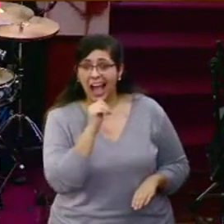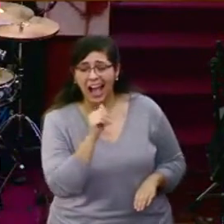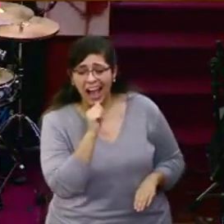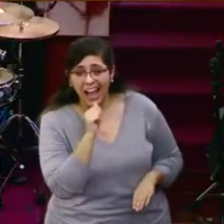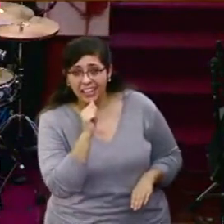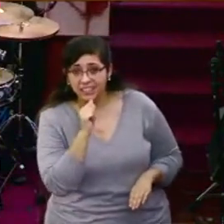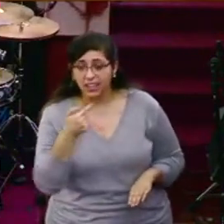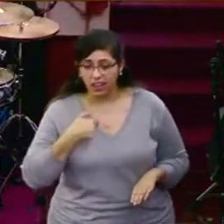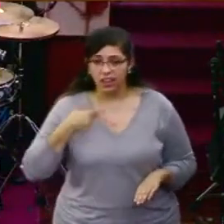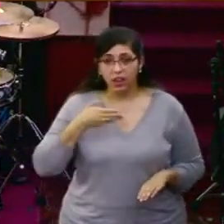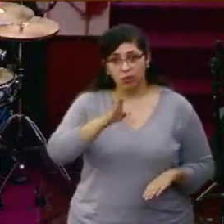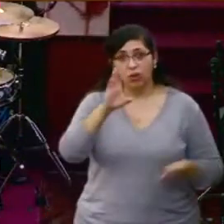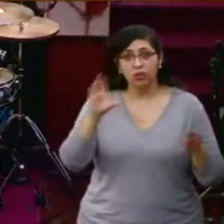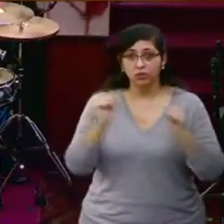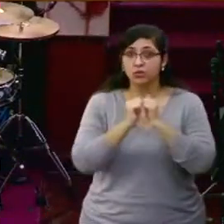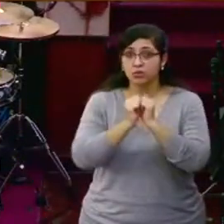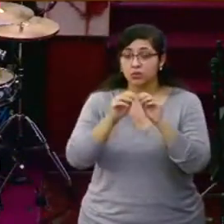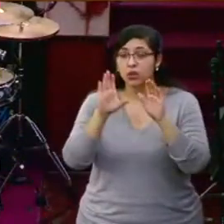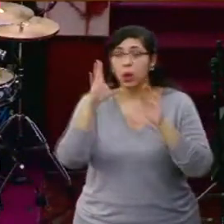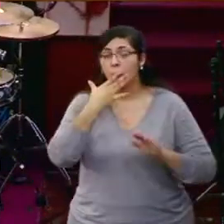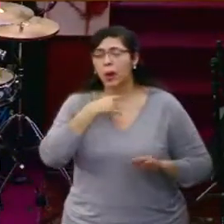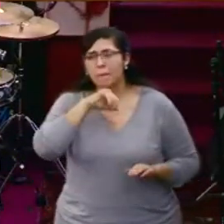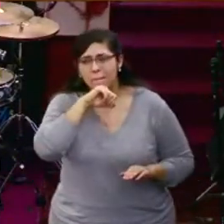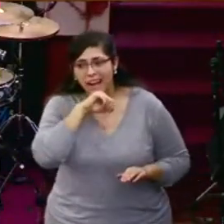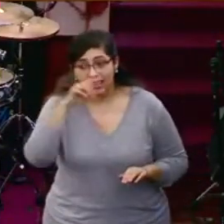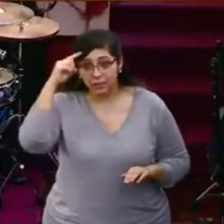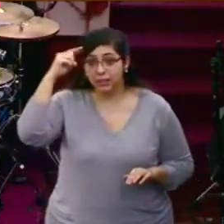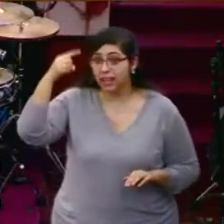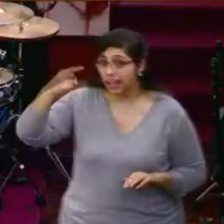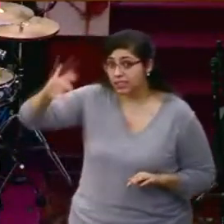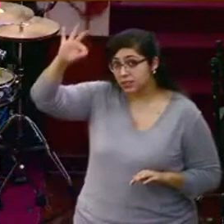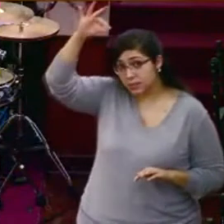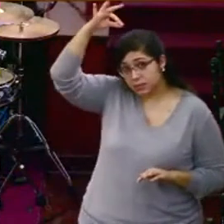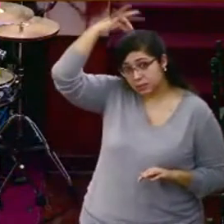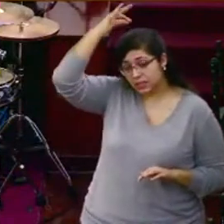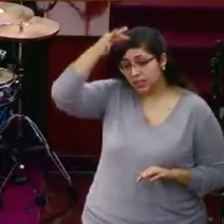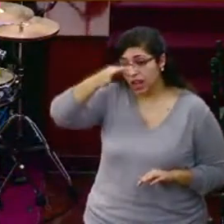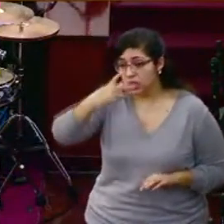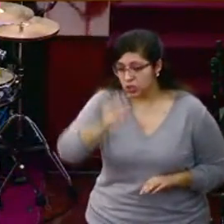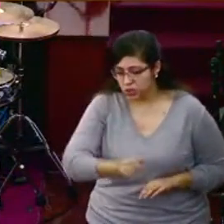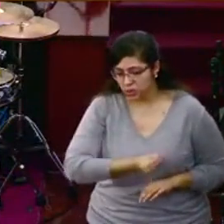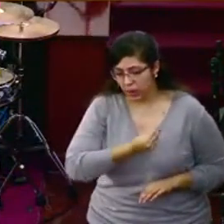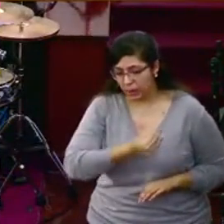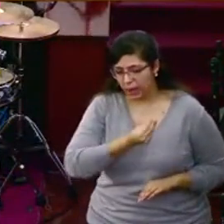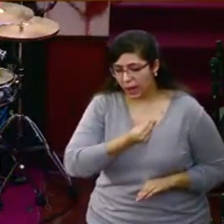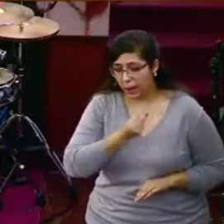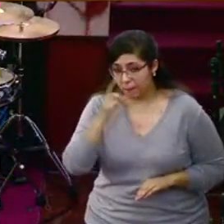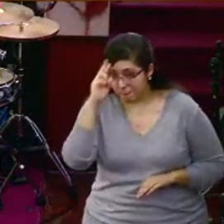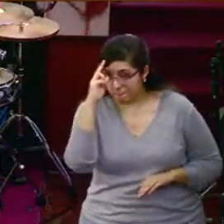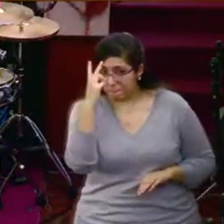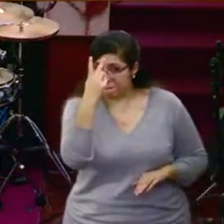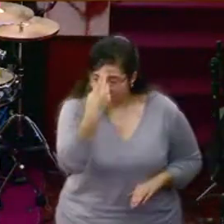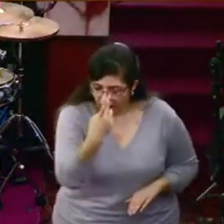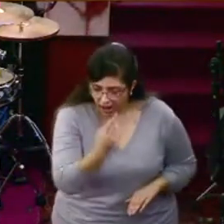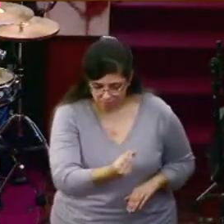eles eu vou para junto do pai e enviarei o espírito e o espírito vos convencer a